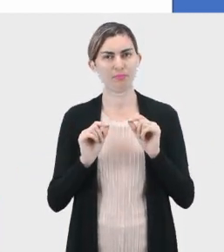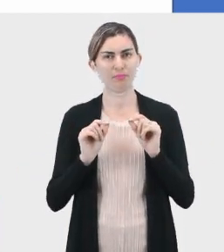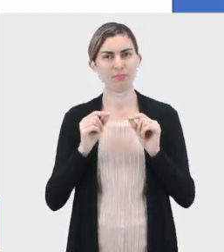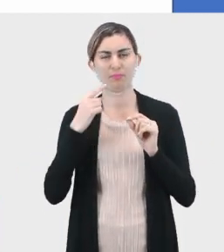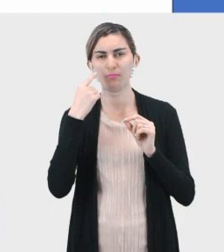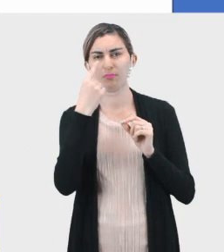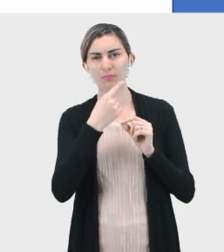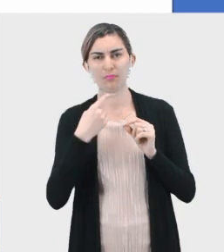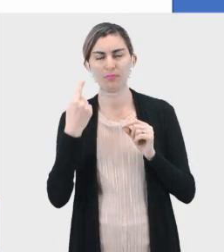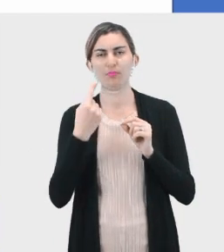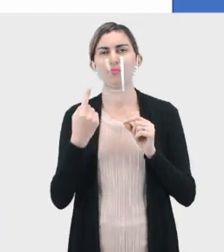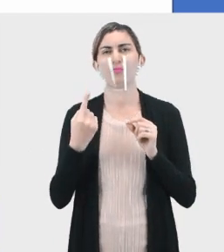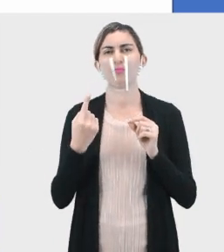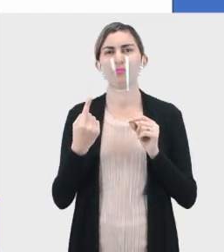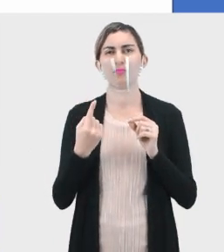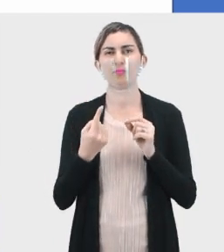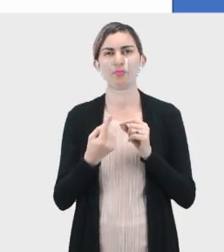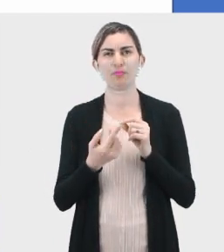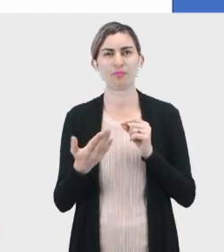lábios.